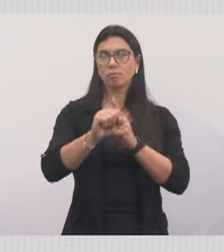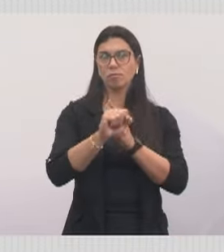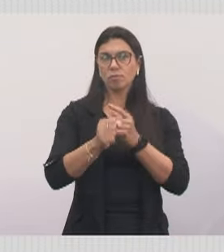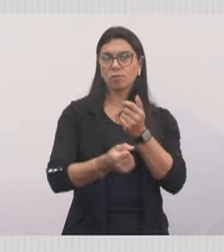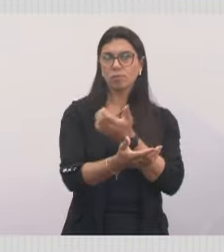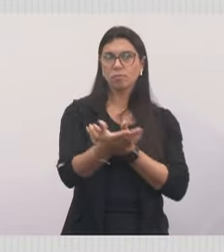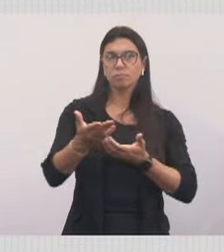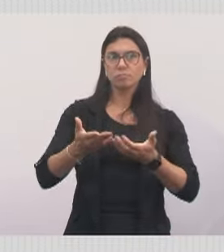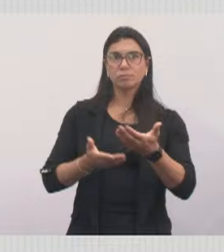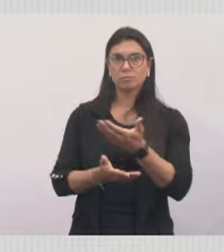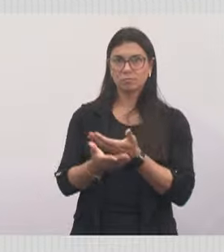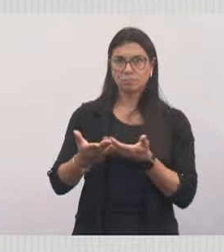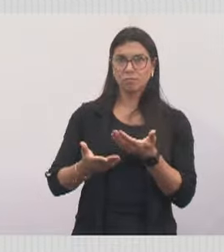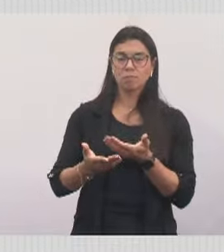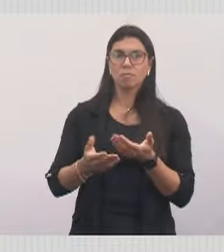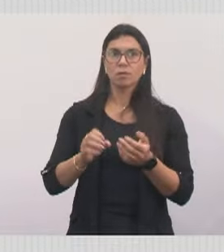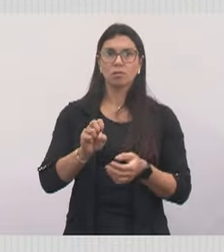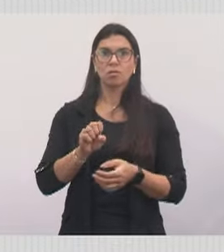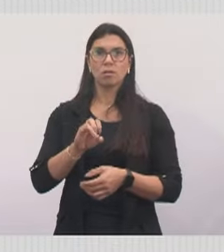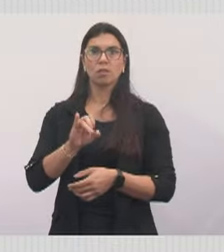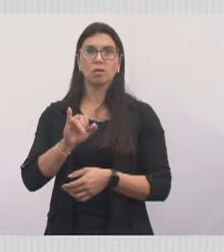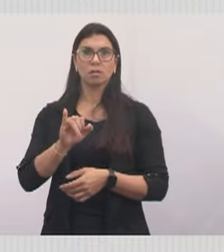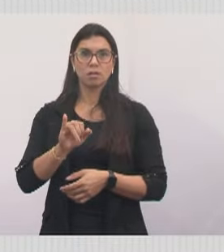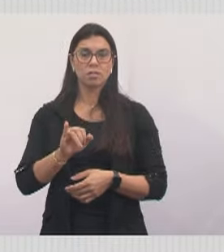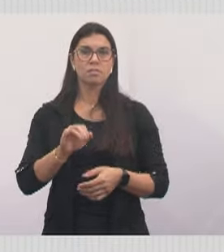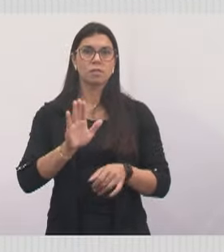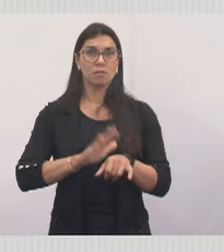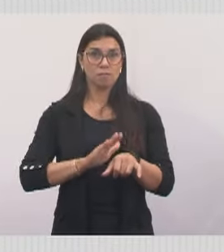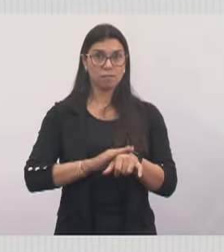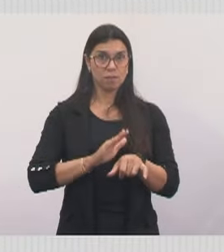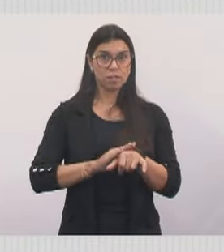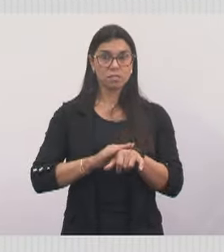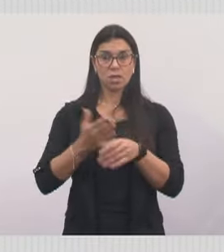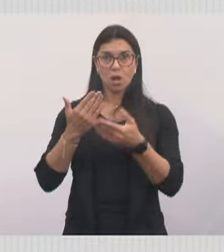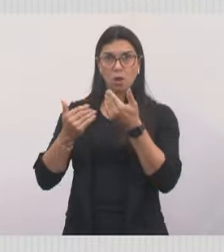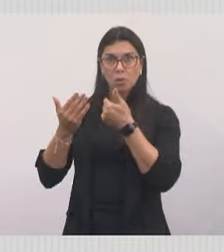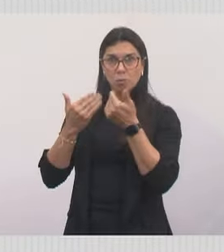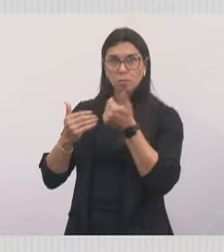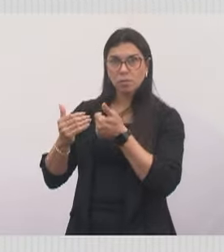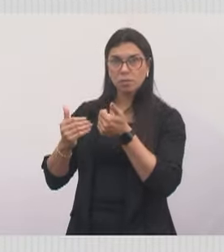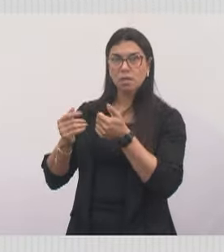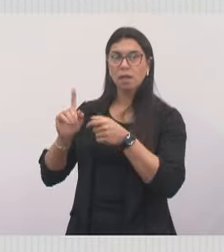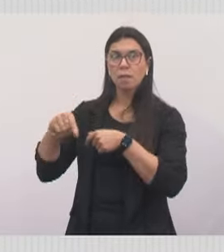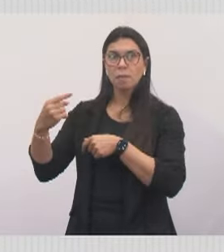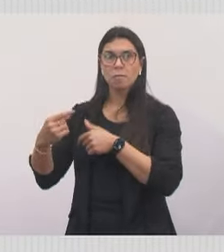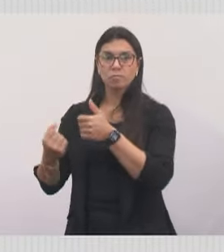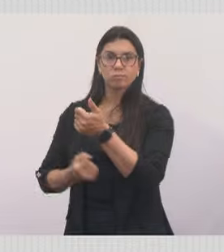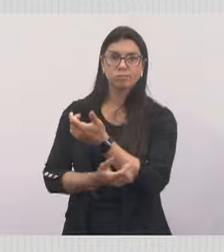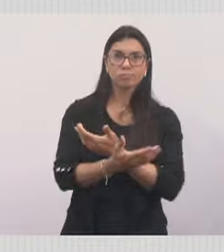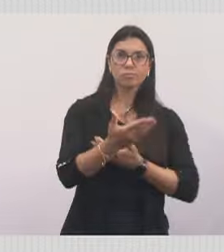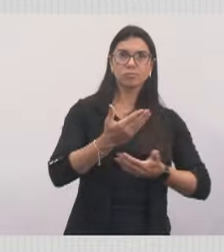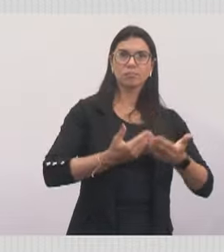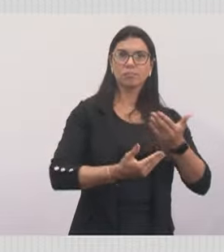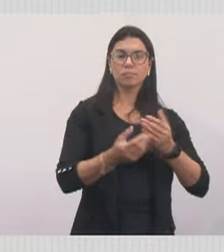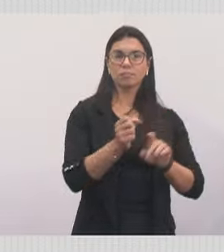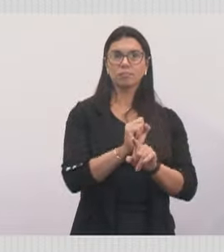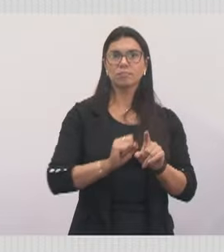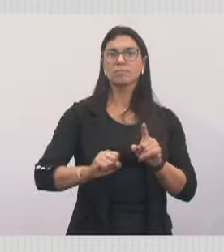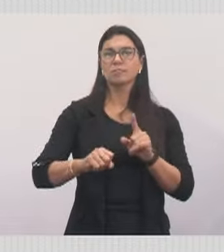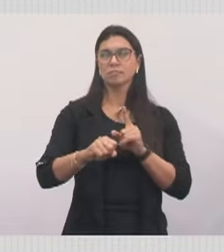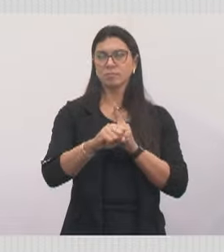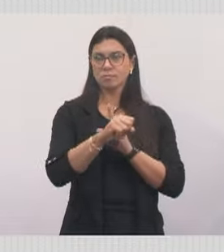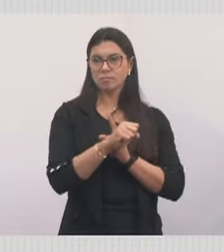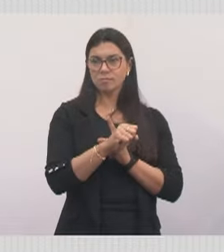distribuir as marmitas. O SESI fazia a marmita, distribuía para as entidades, para que as entidades pudessem chegar nas pessoas